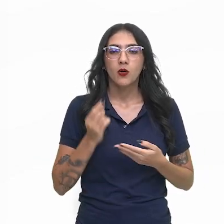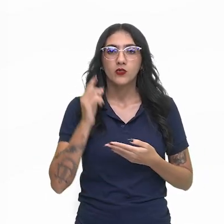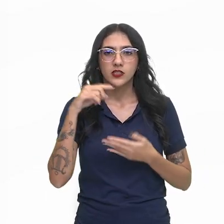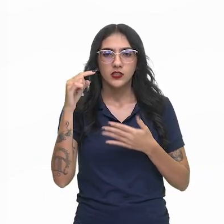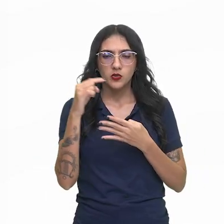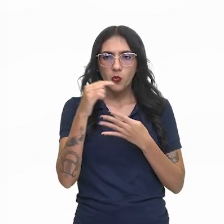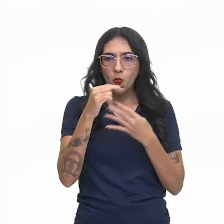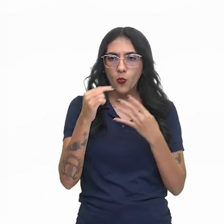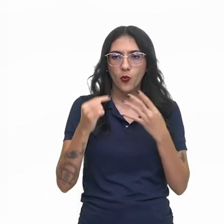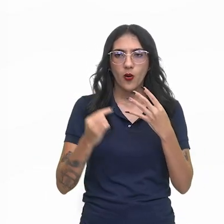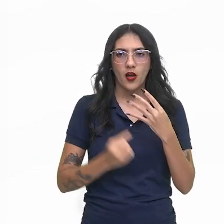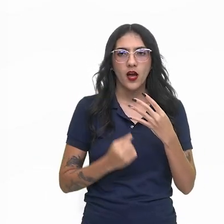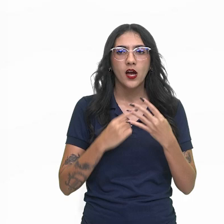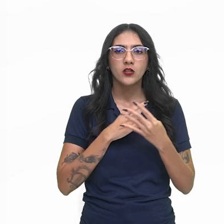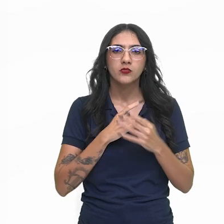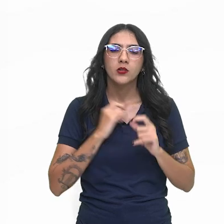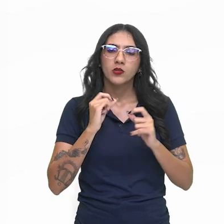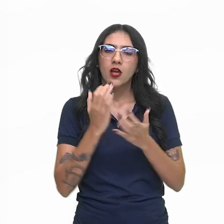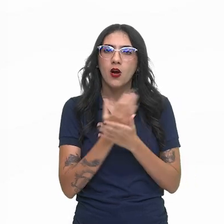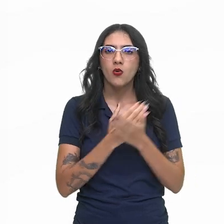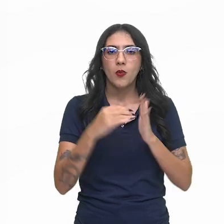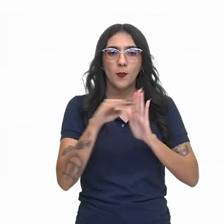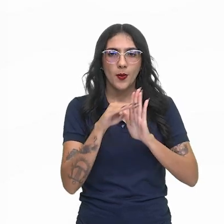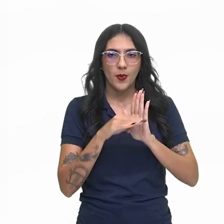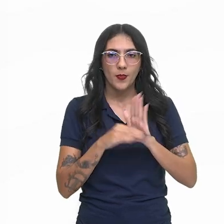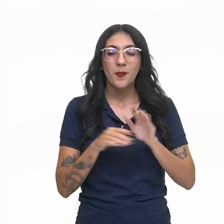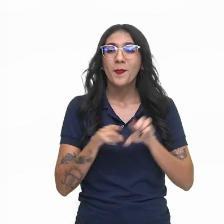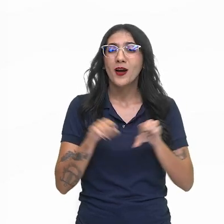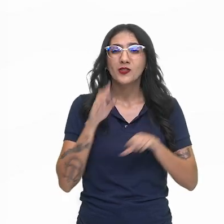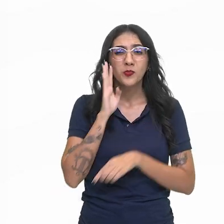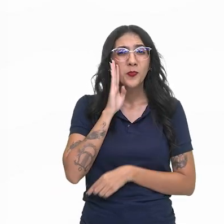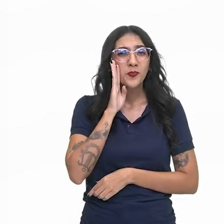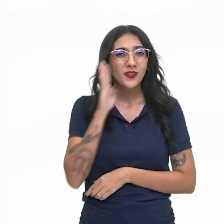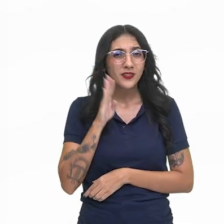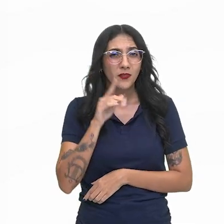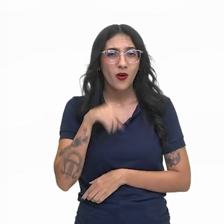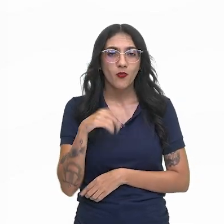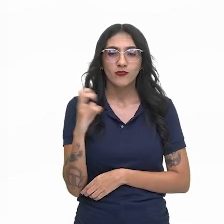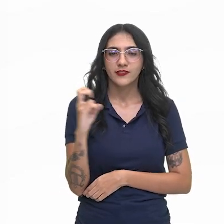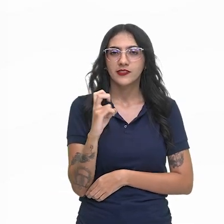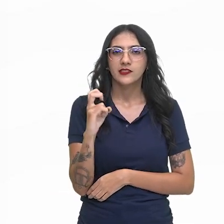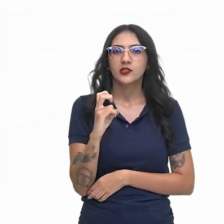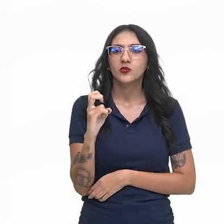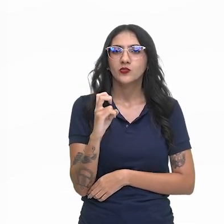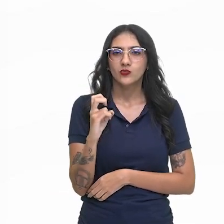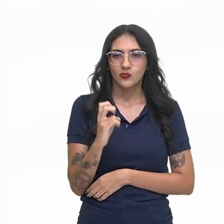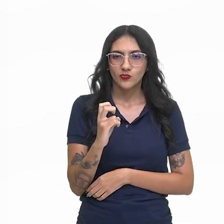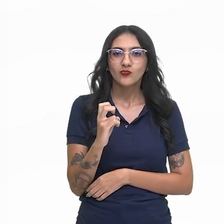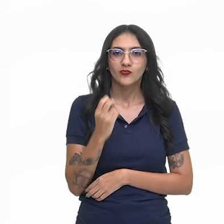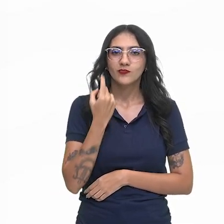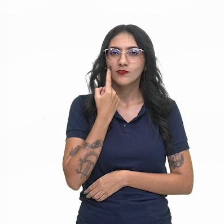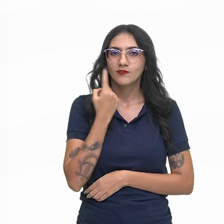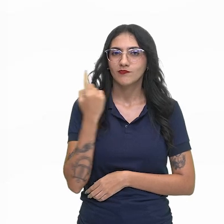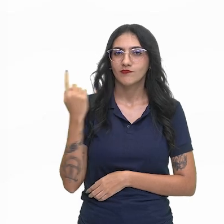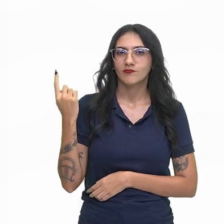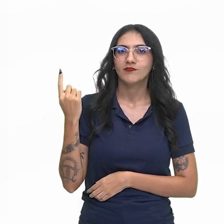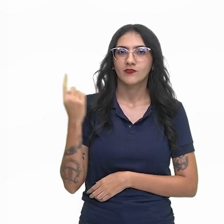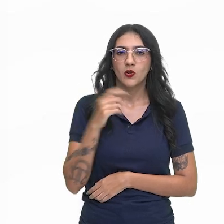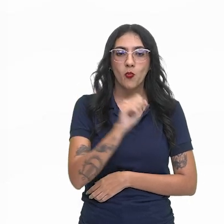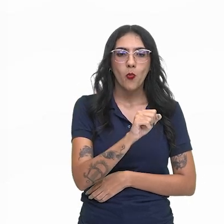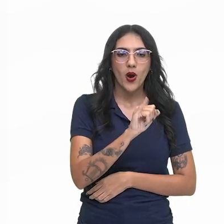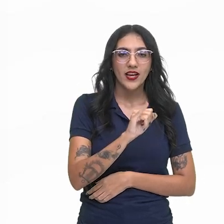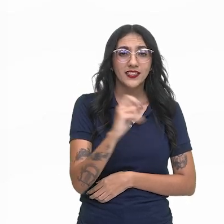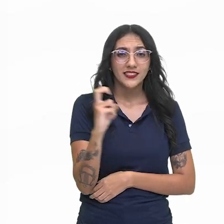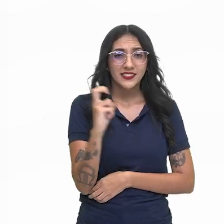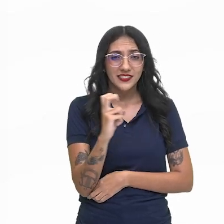né, todos, né, vão ter ali as suas determinações, mas o mais importante vai ser o número 5, tá? O ato institucional número